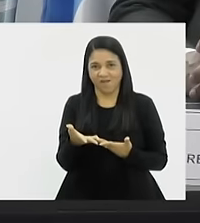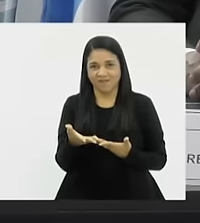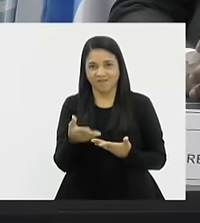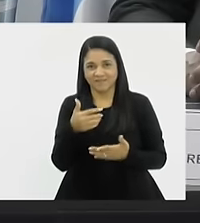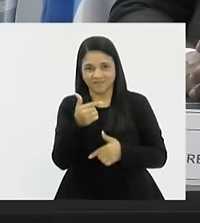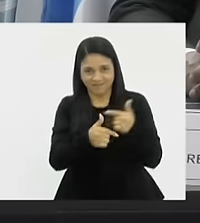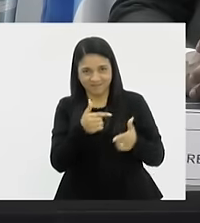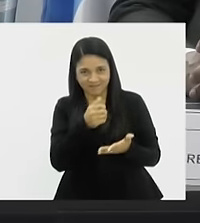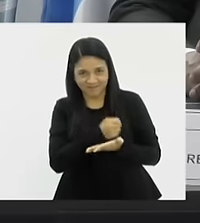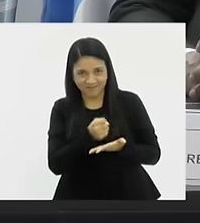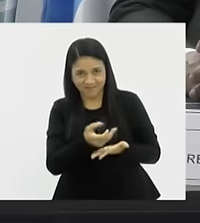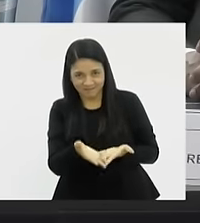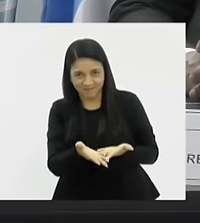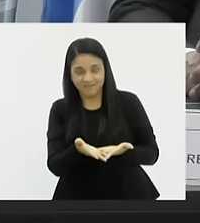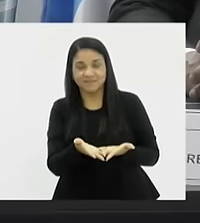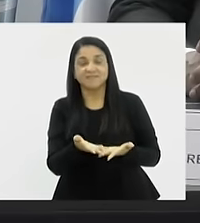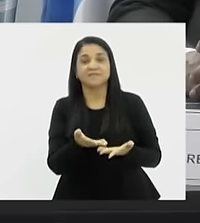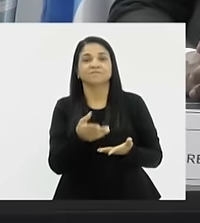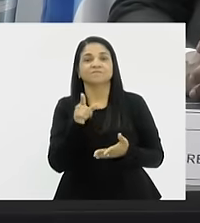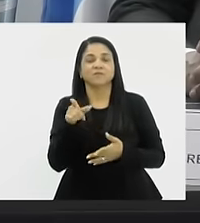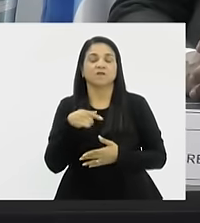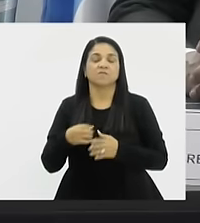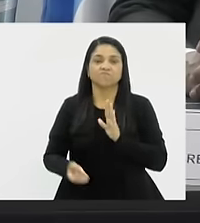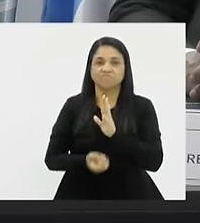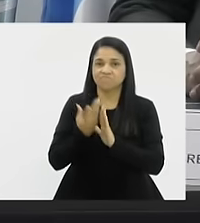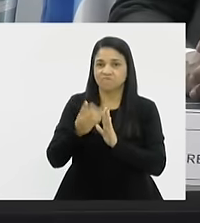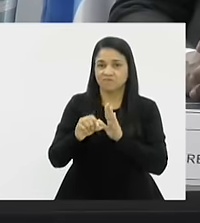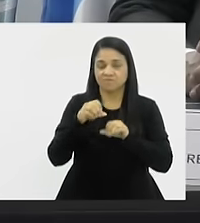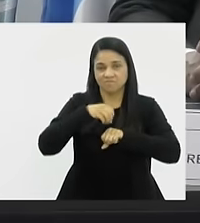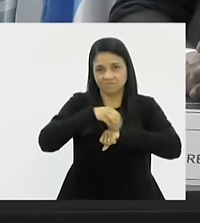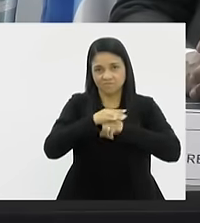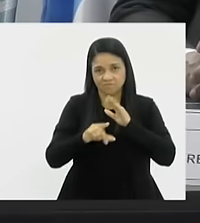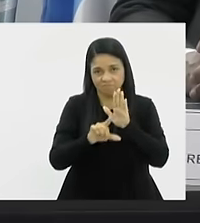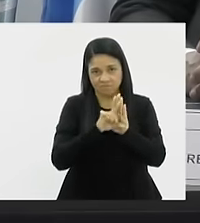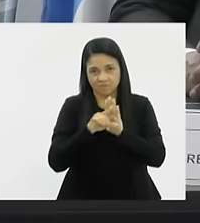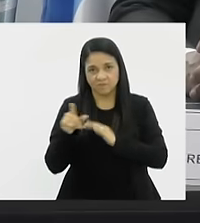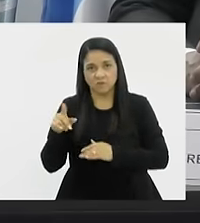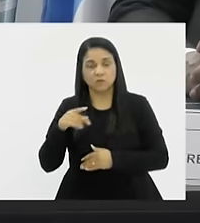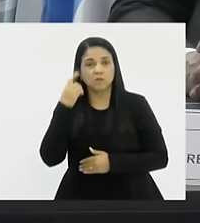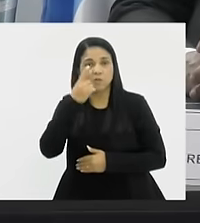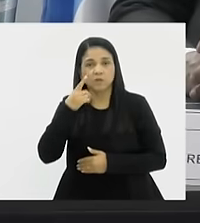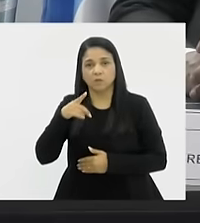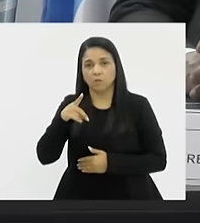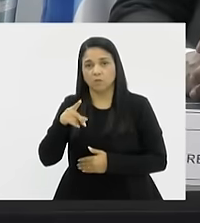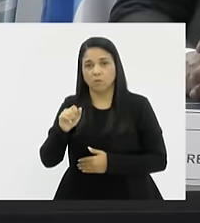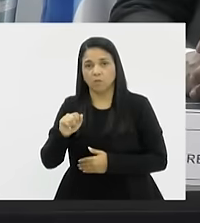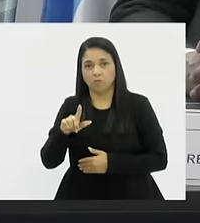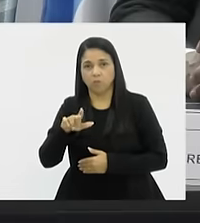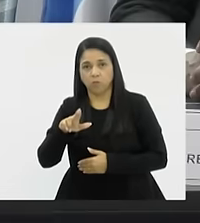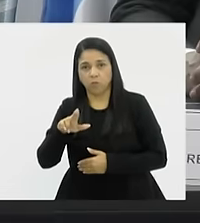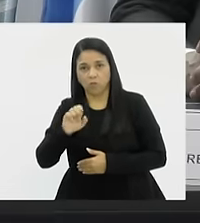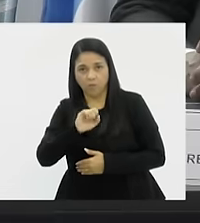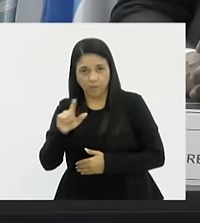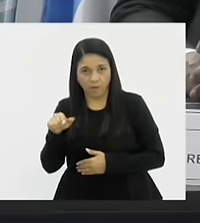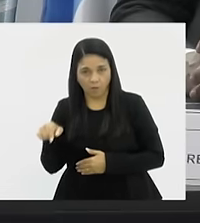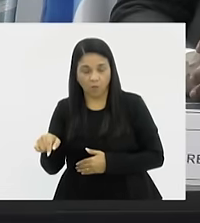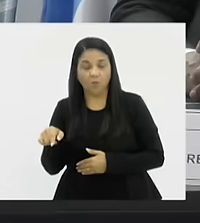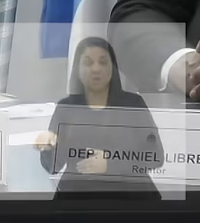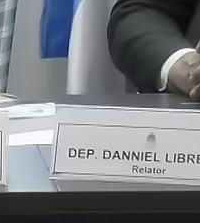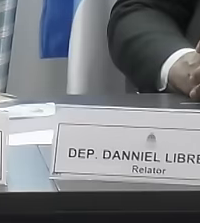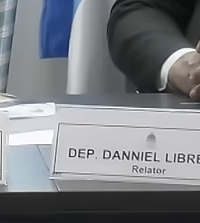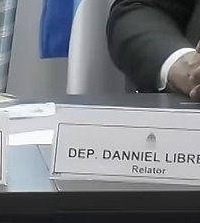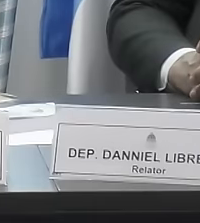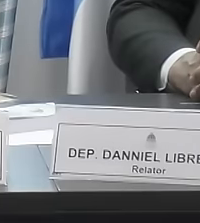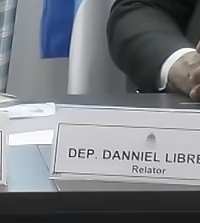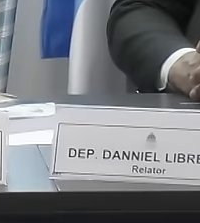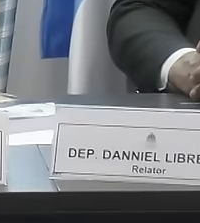há um requerimento de autoria do deputado Poubel, uma indicação legislativa, e, se aprovado aqui por esse